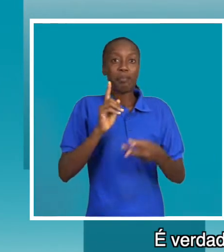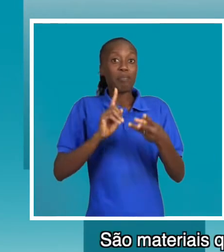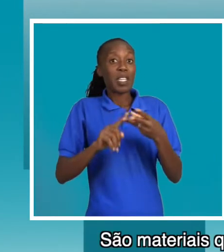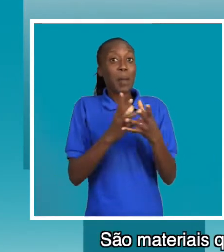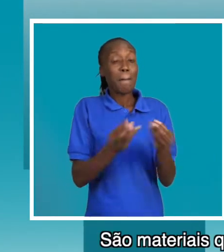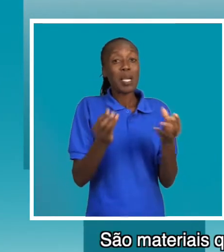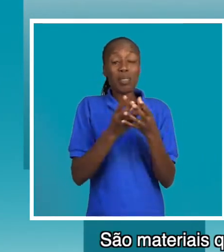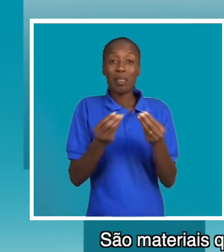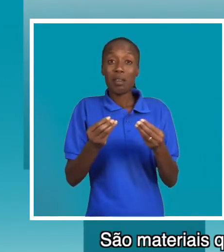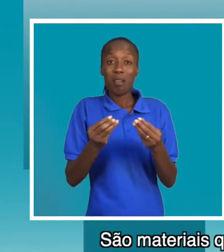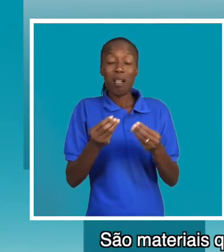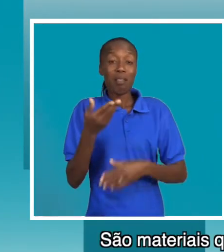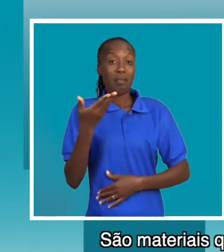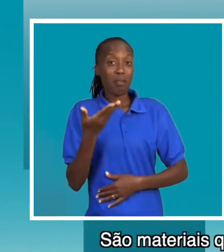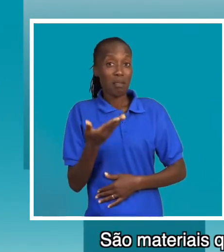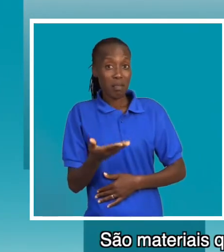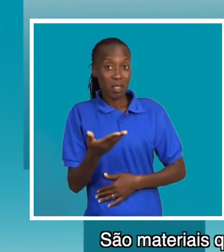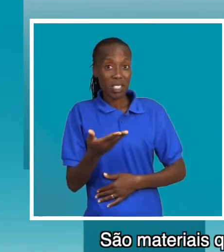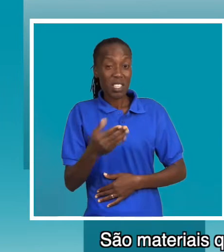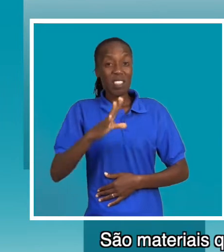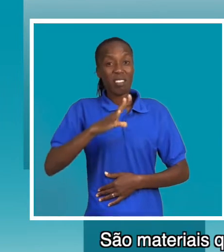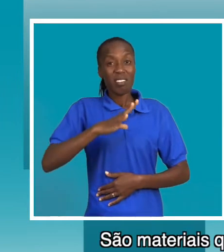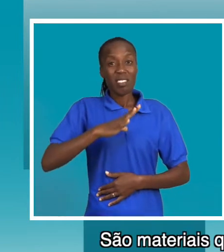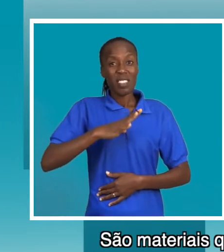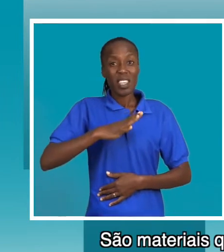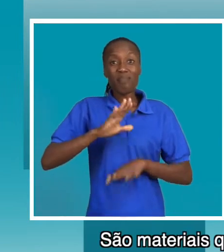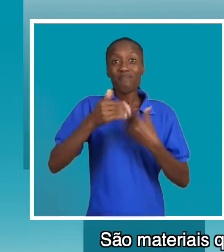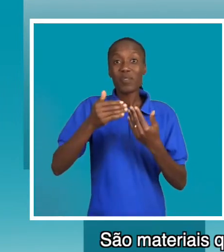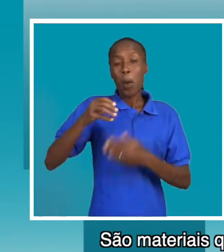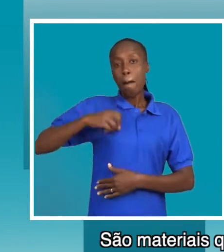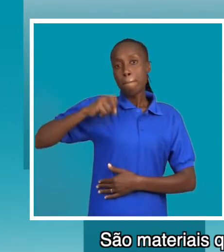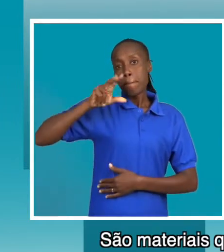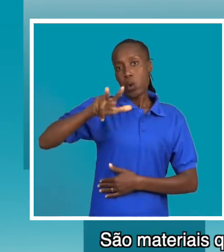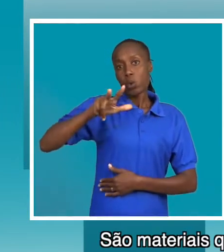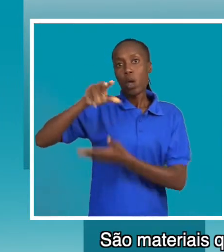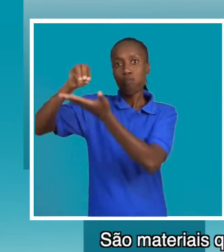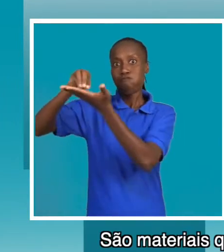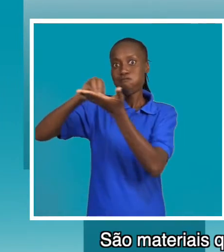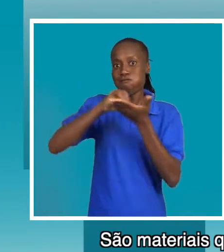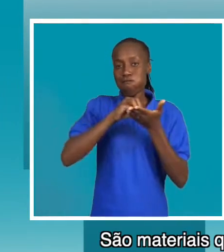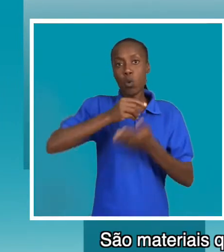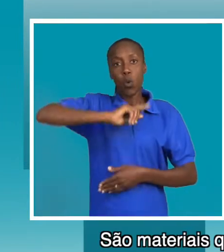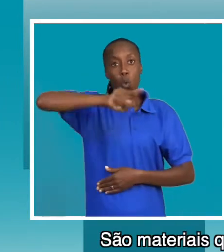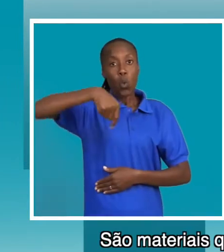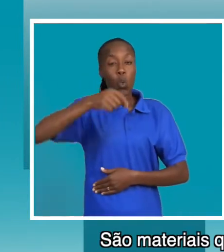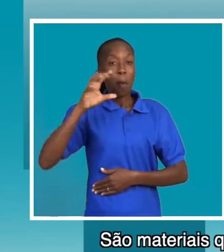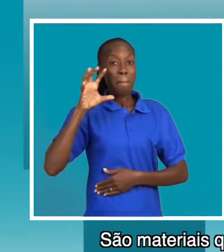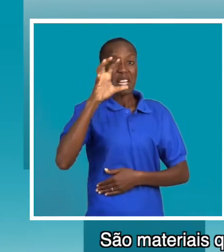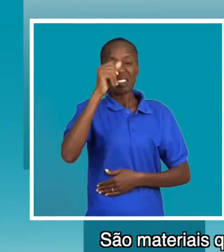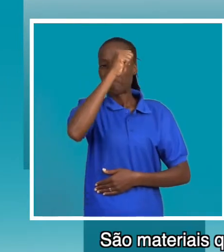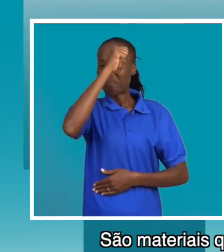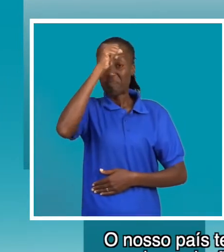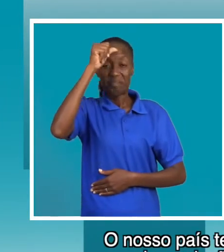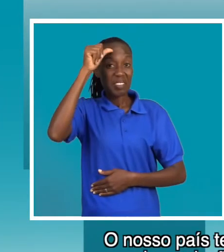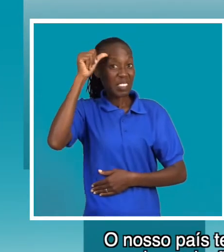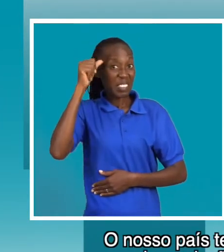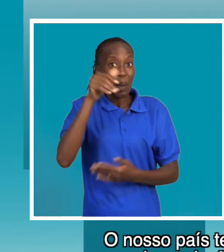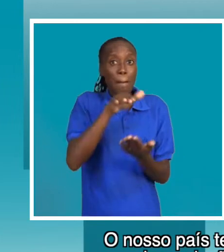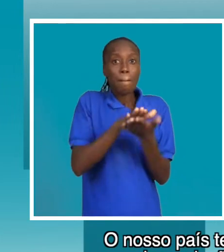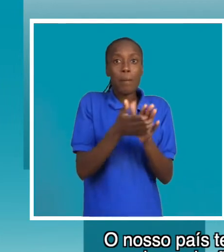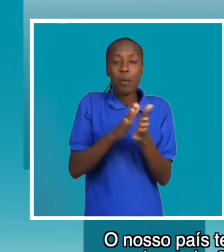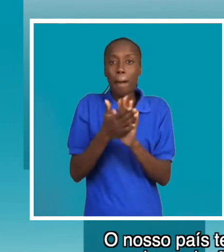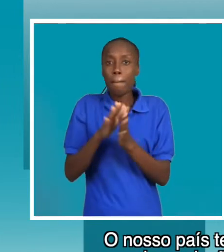mínima. E são materiais que vêm na sua maioria de Portugal. O nosso país